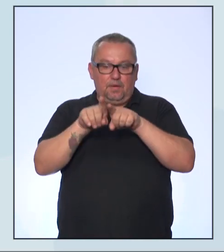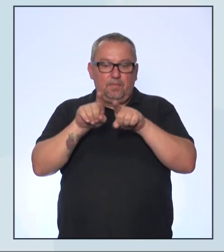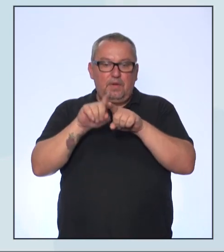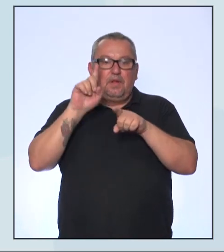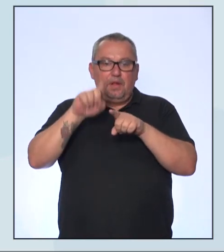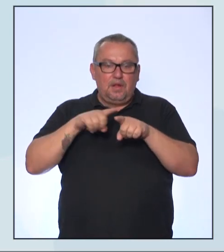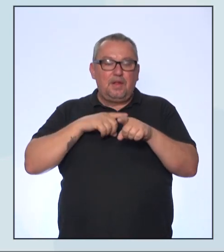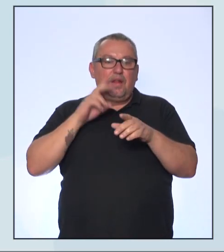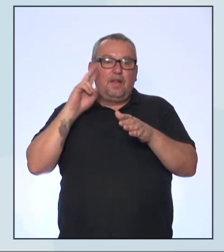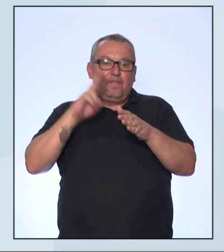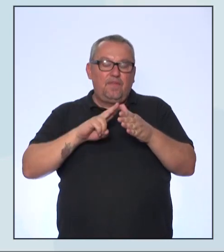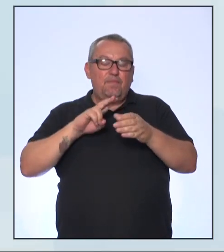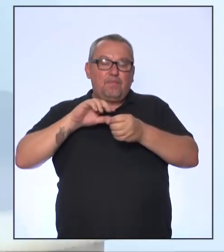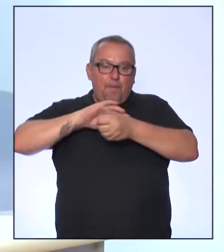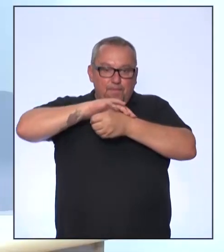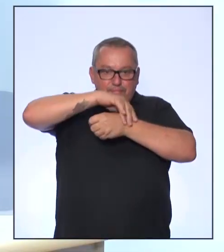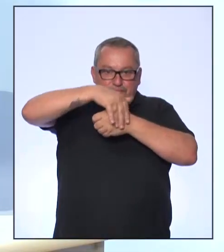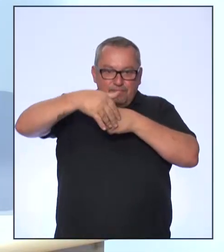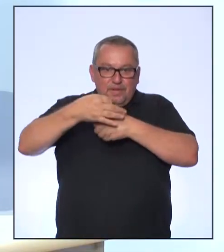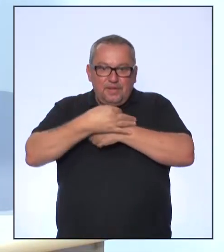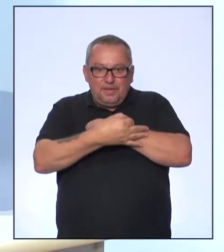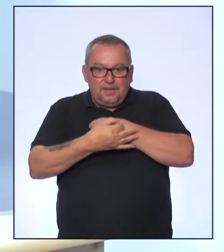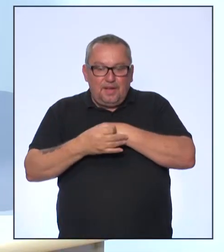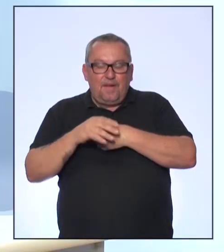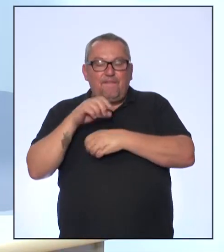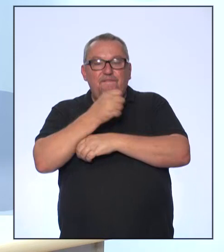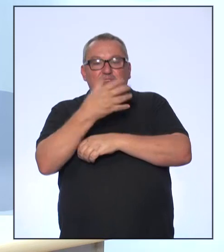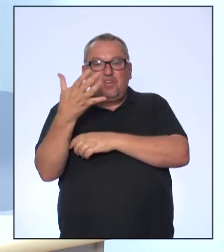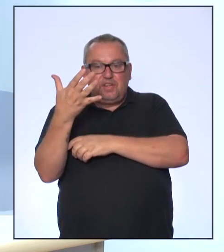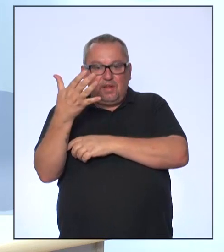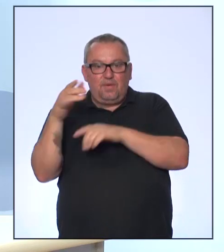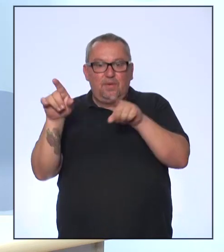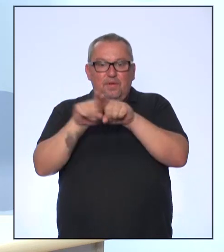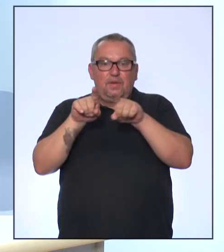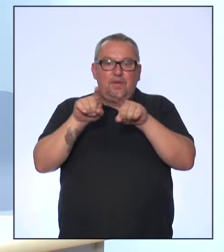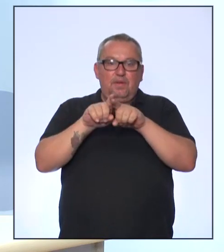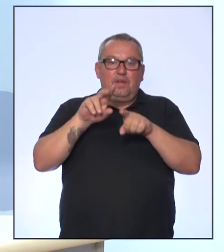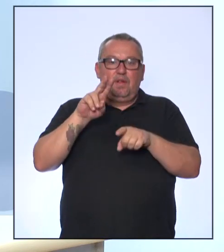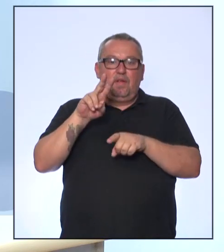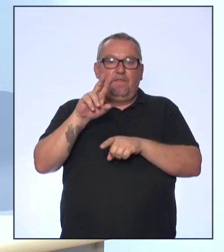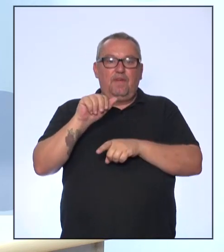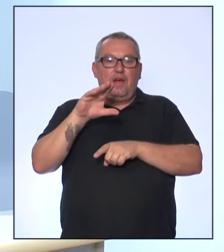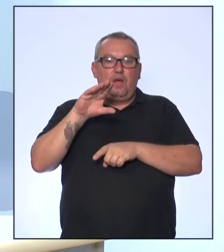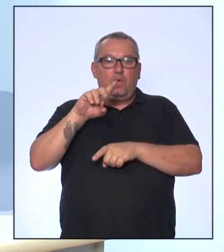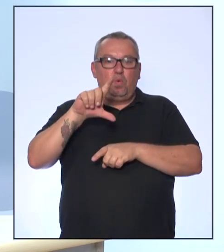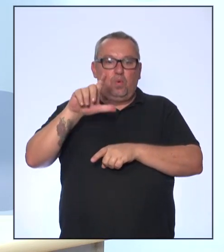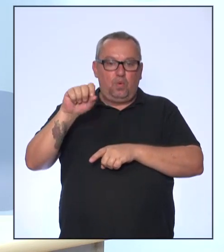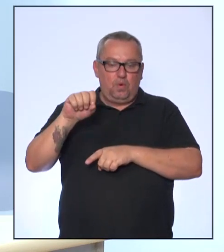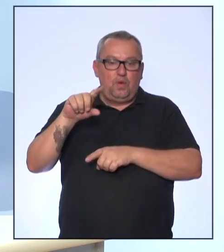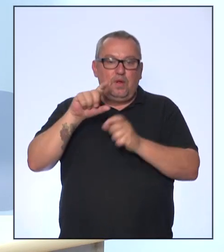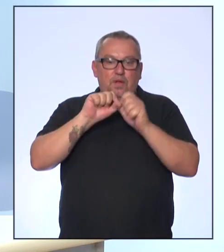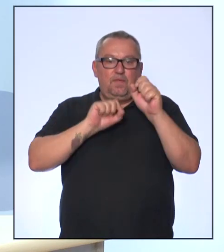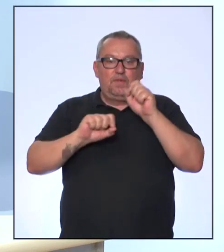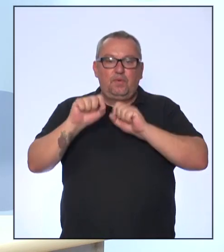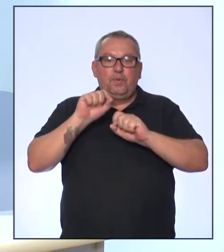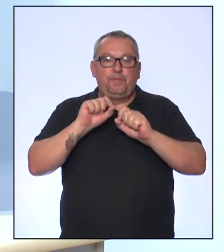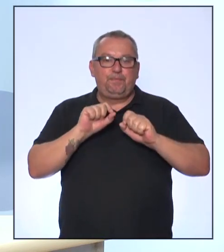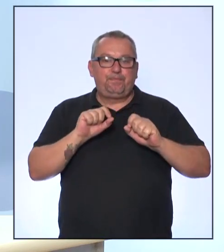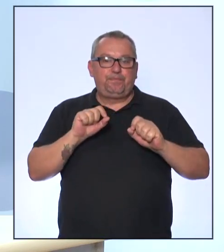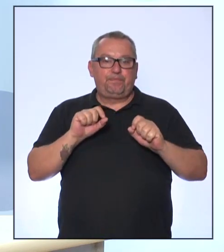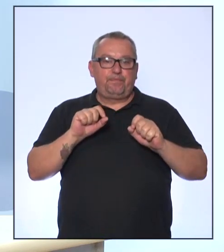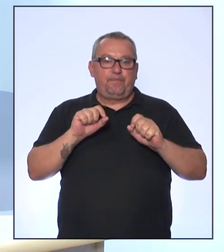Extrai aí da parede celular das células vegetais. E tem o vacúolo também, que faz uma parte aí